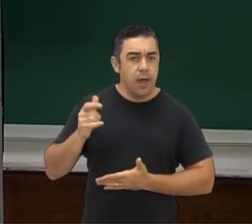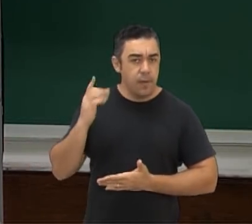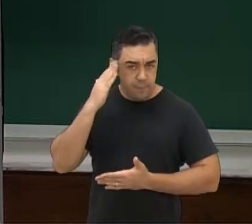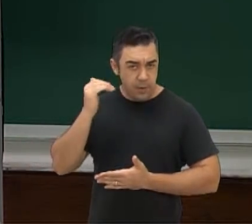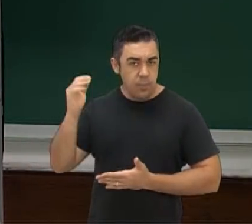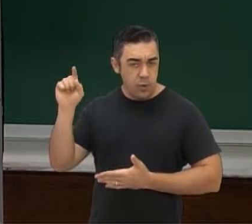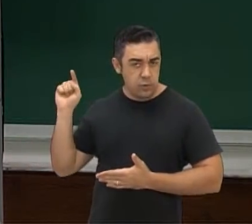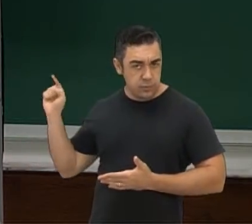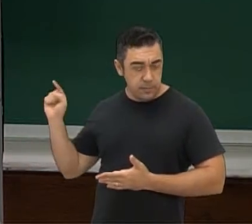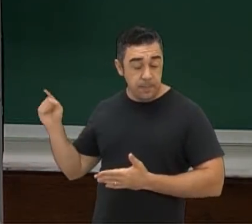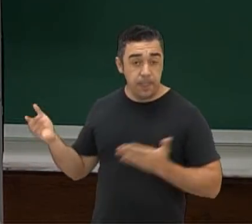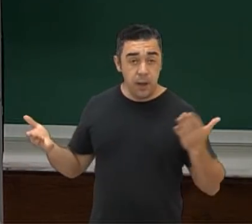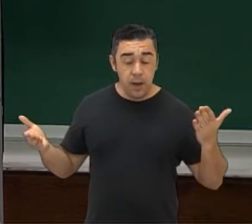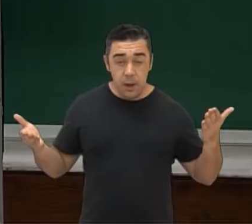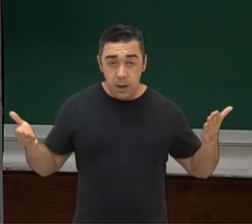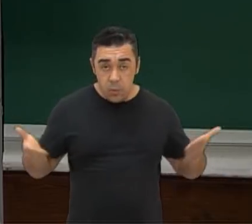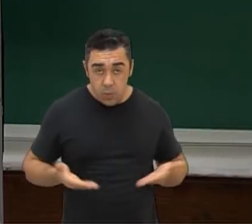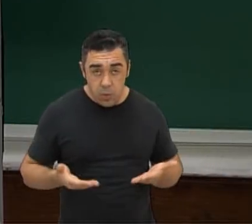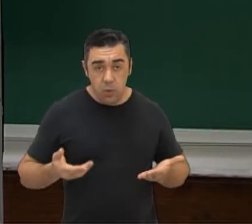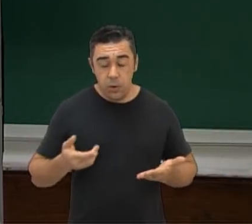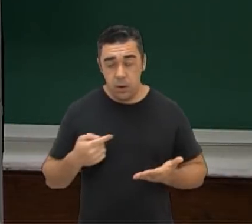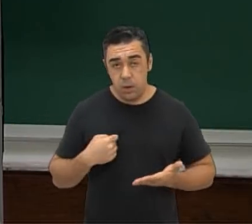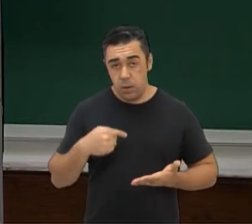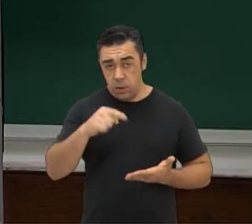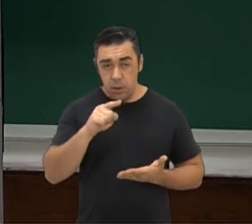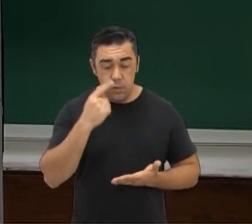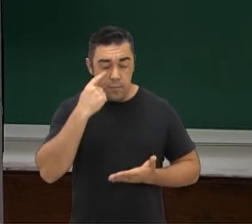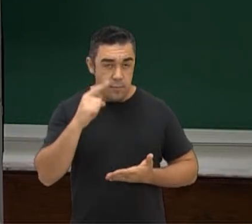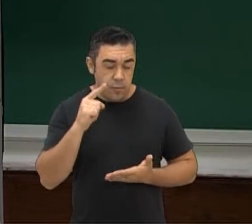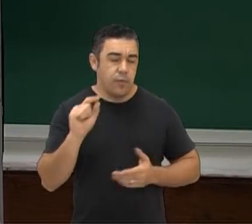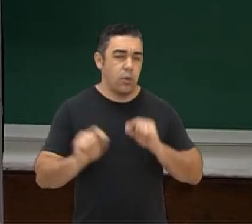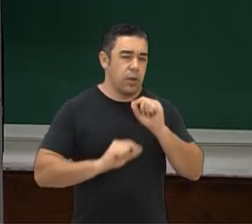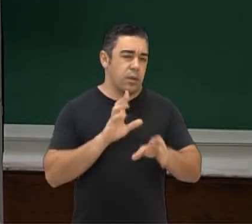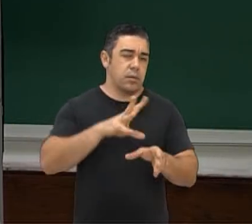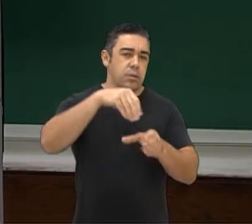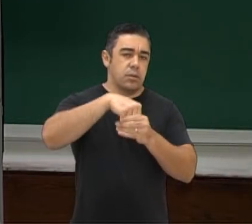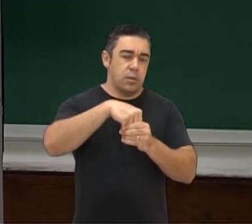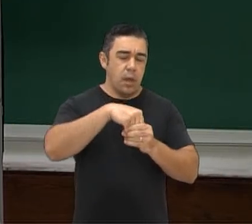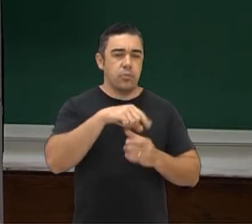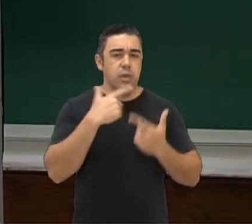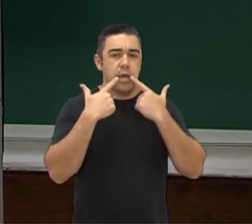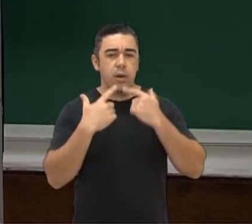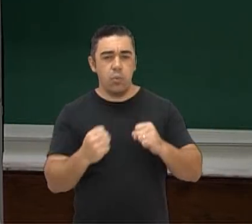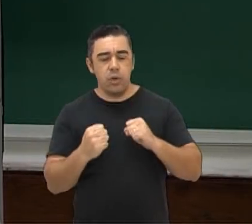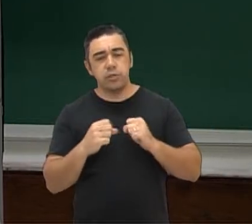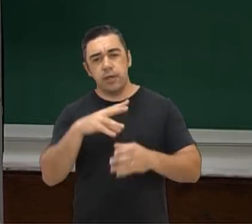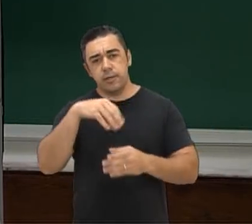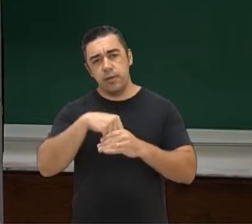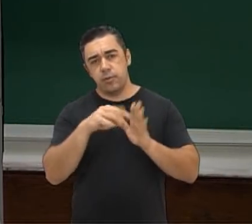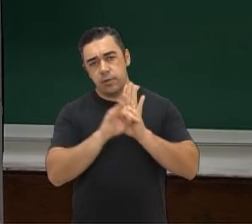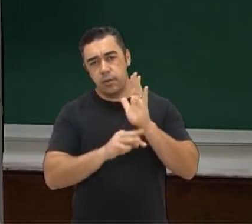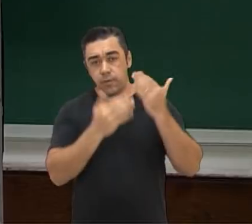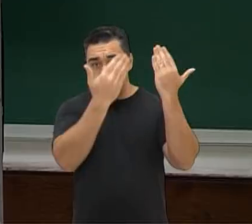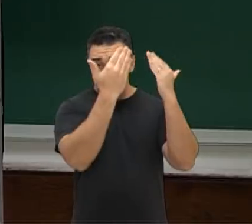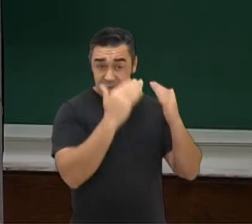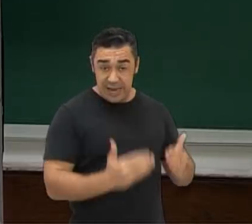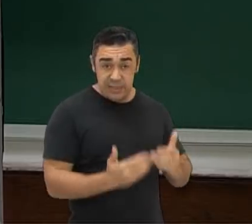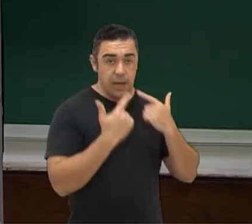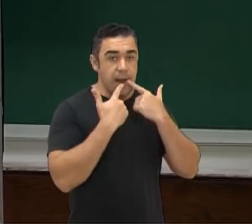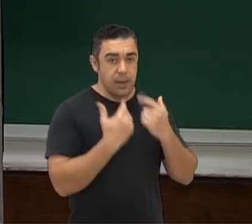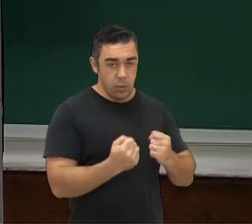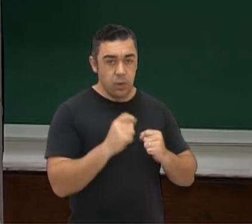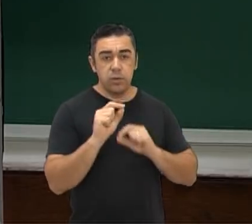famosa. E agora a gente vai se apropriar dos elementos linguísticos que estão no interior desse texto para fazer uma análise linguística